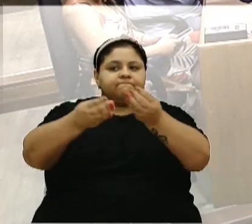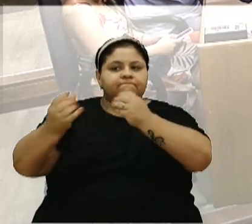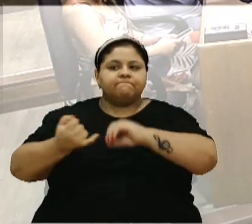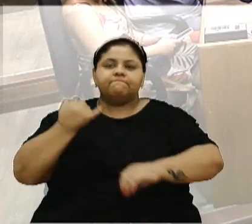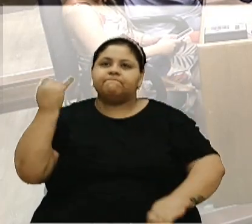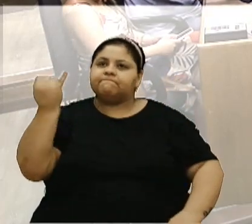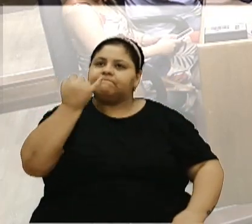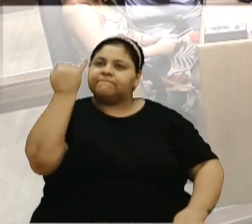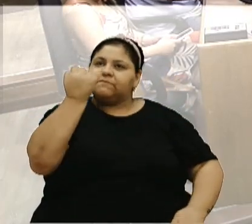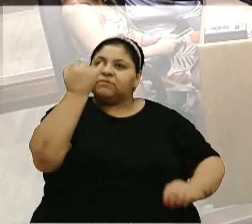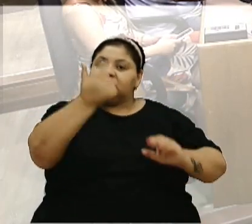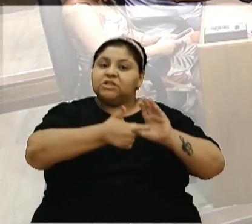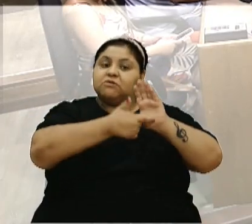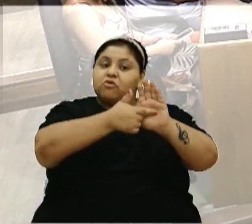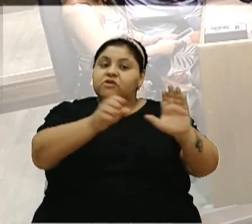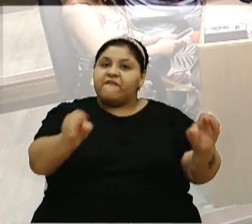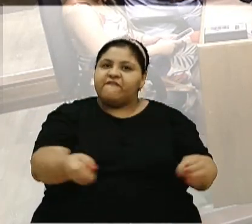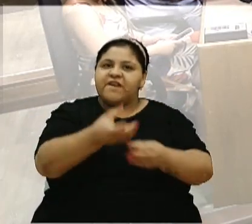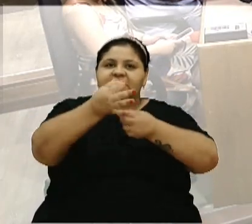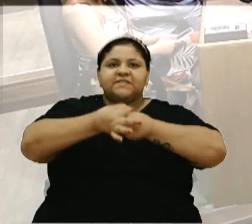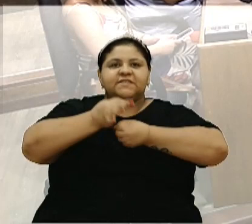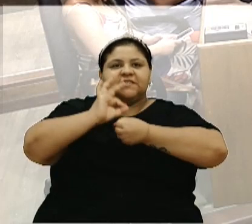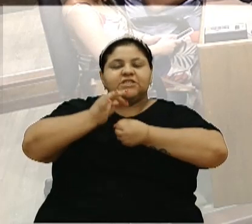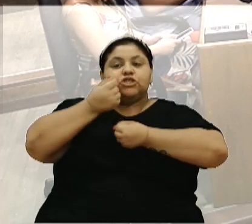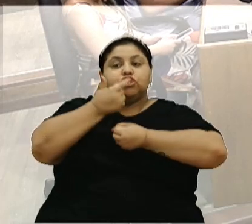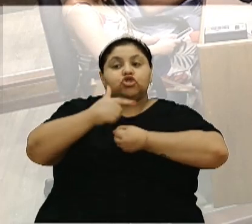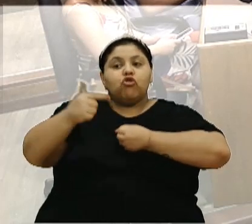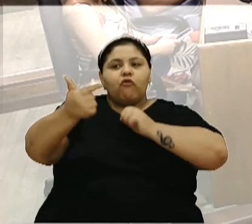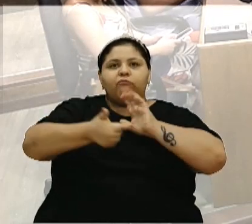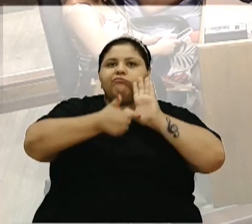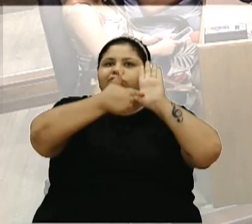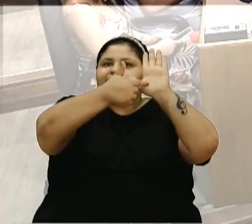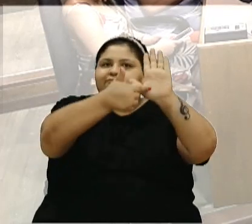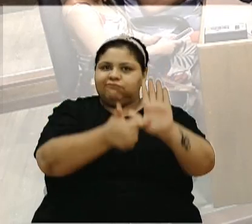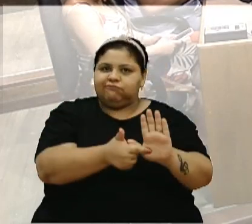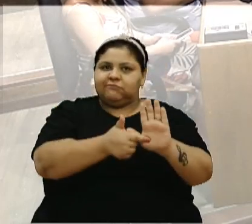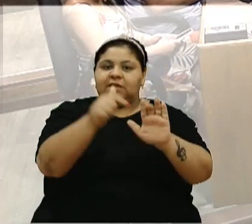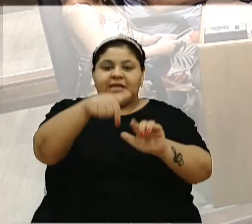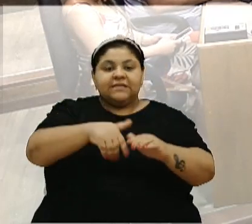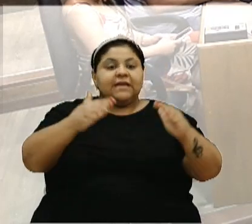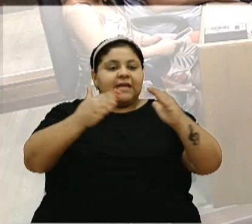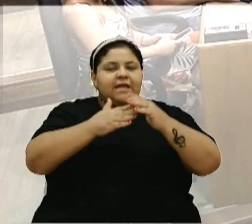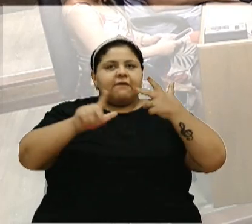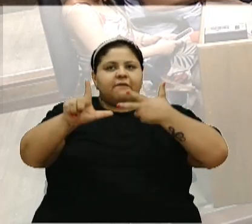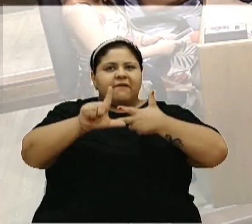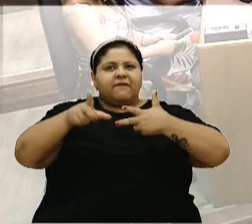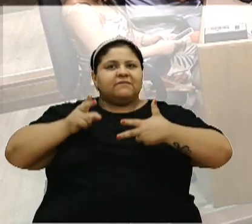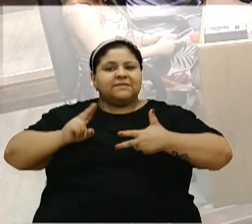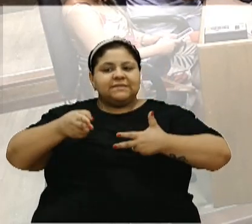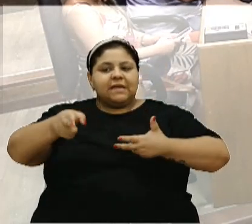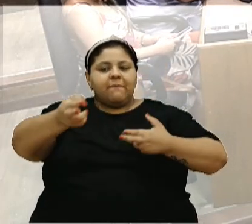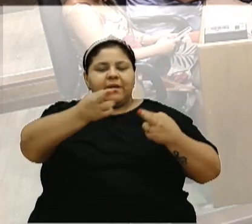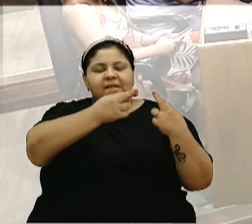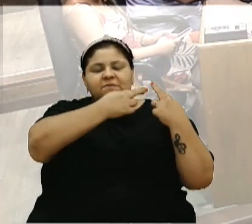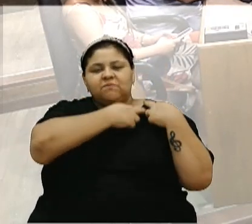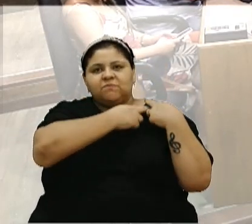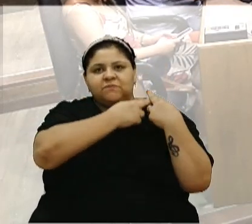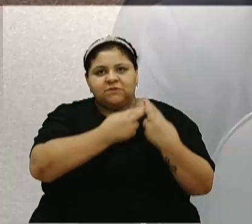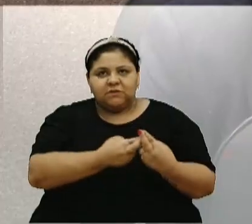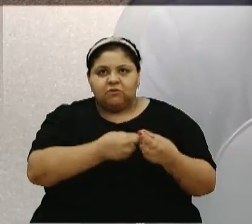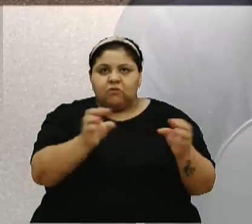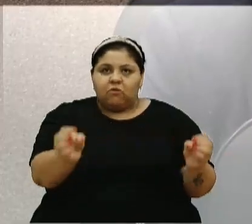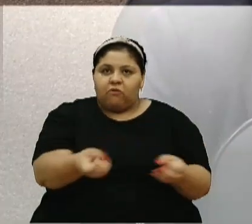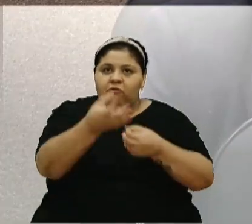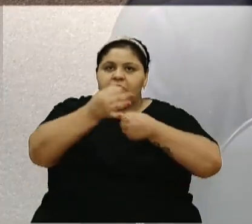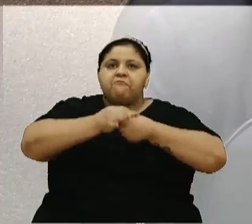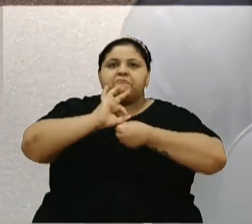coloca a Festa Nacional da Uva mais uma vez em evidência, esta Casa Legislativa que tem sido sempre muito responsável com a Festa